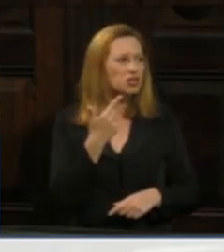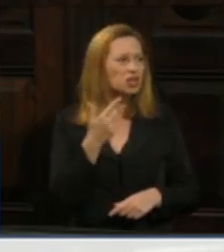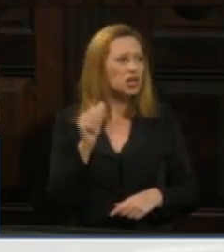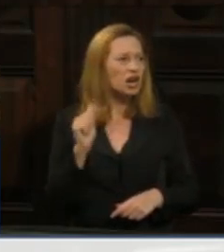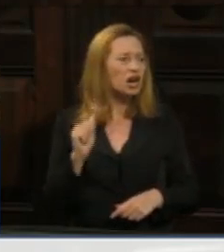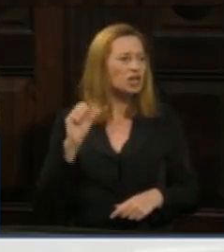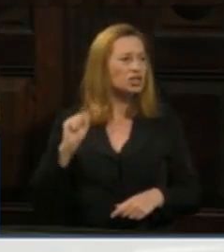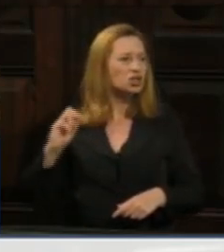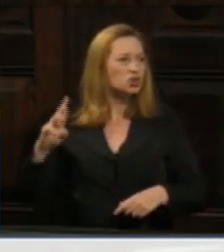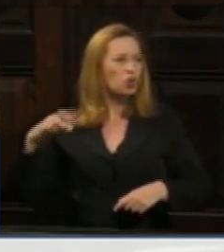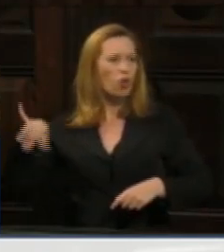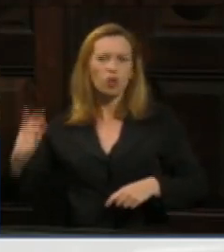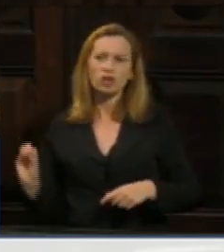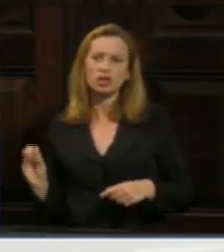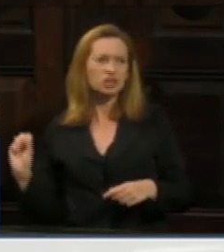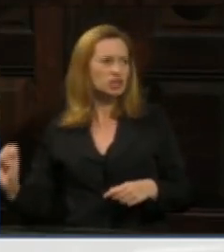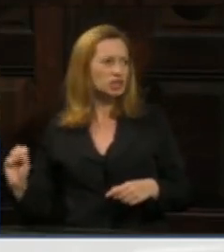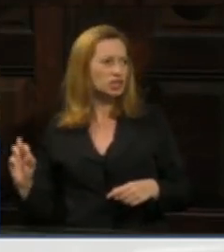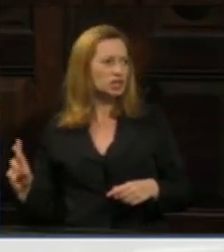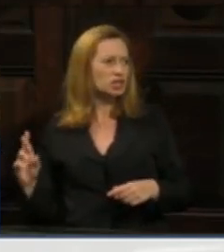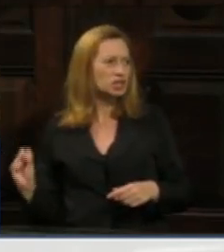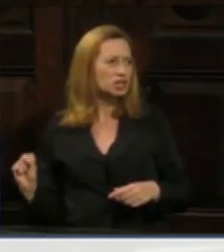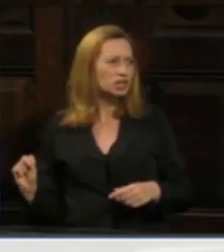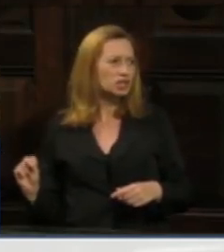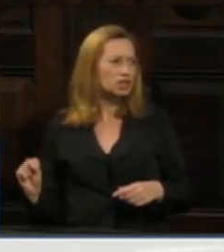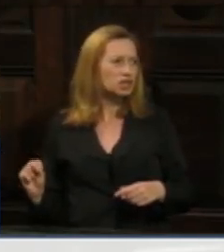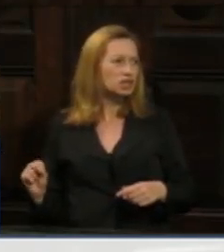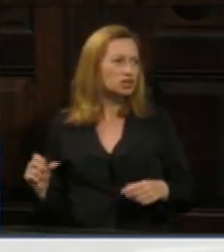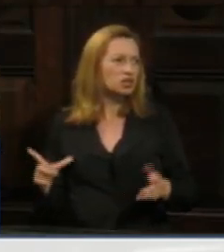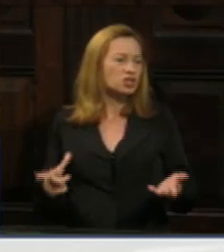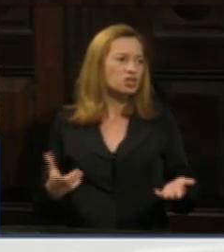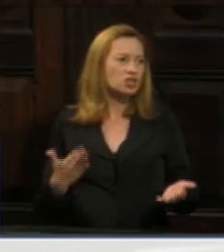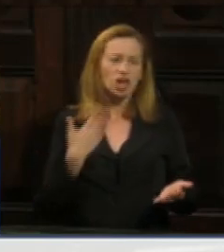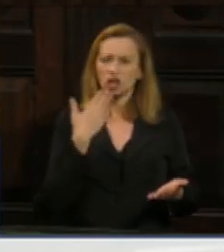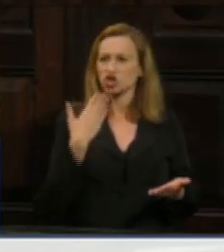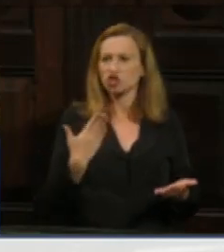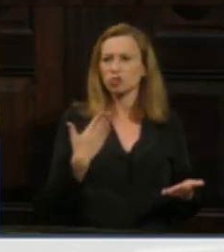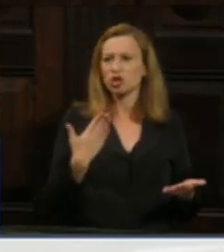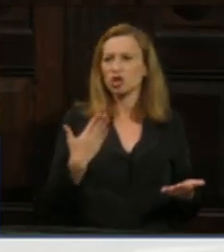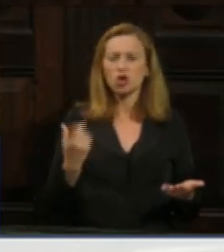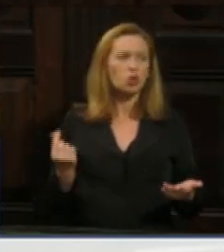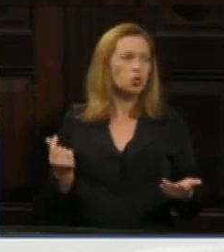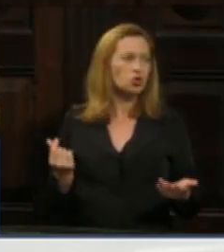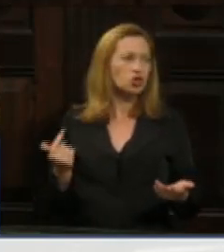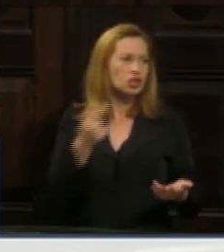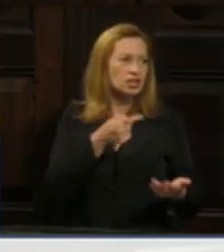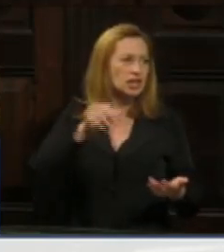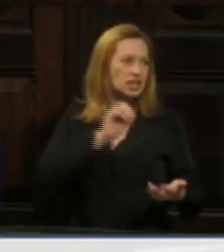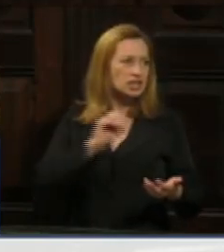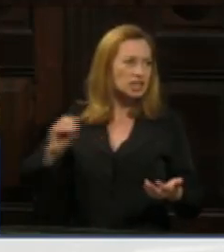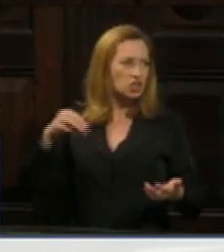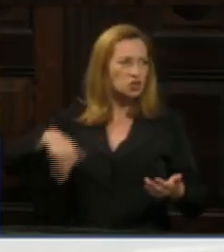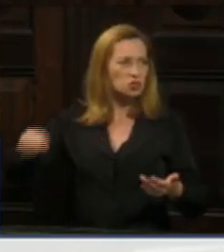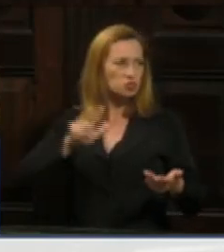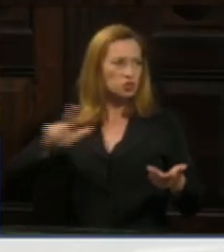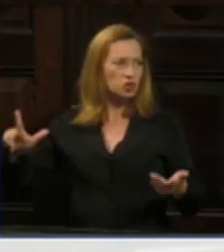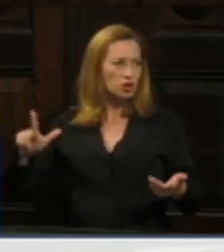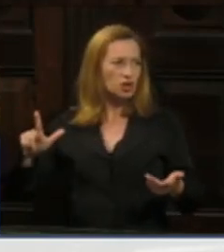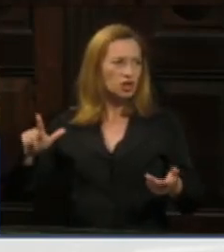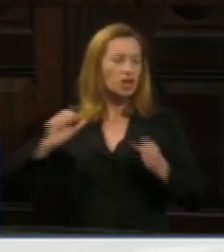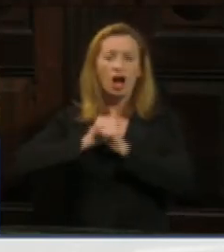minha conta bancária, em cheque ou por transferência, enfim, cada ato desse é uma movimentação financeira. Se por alguma